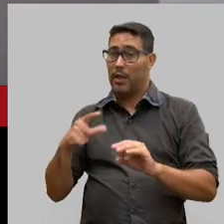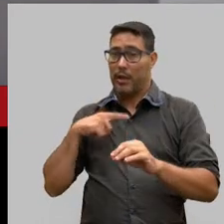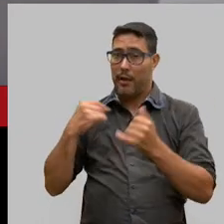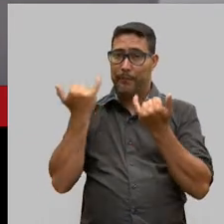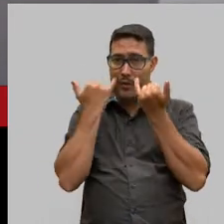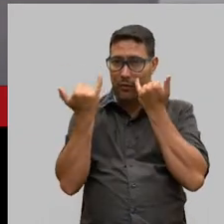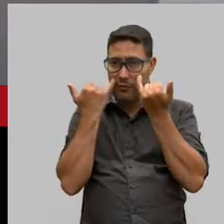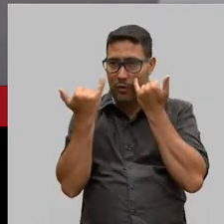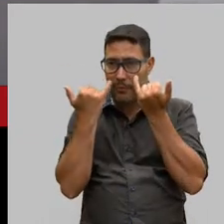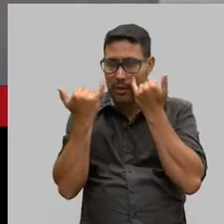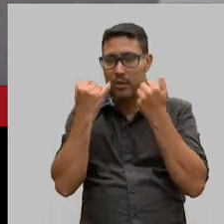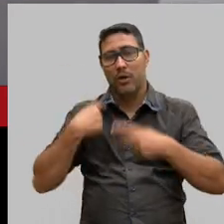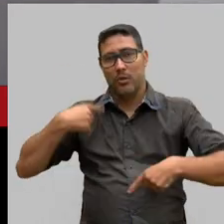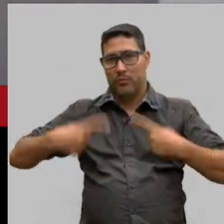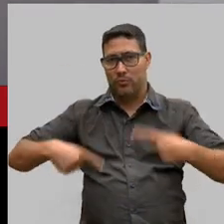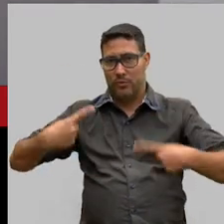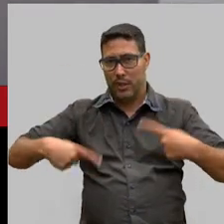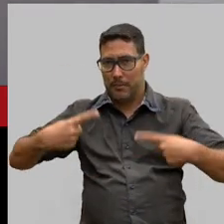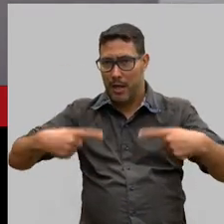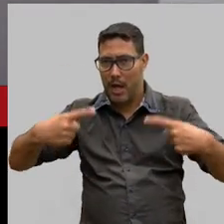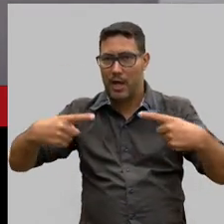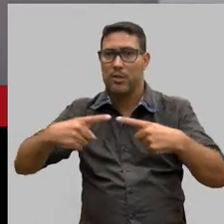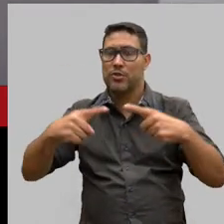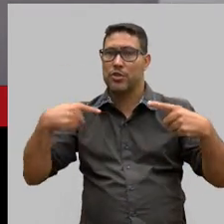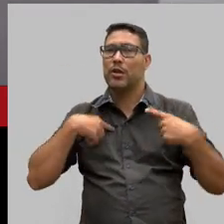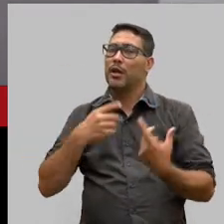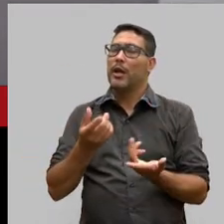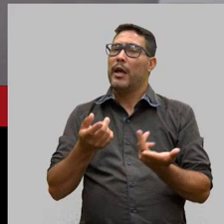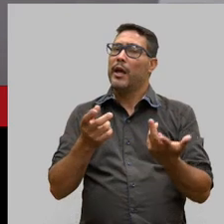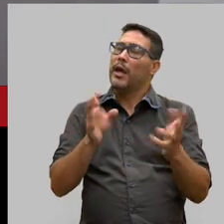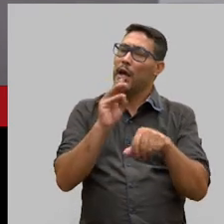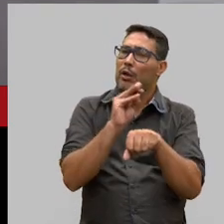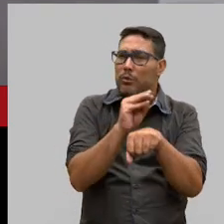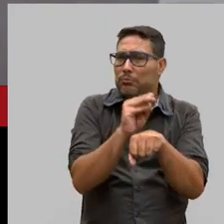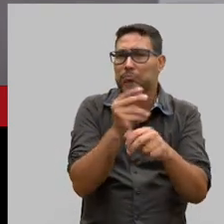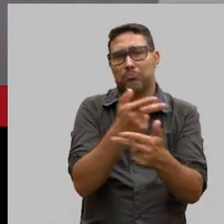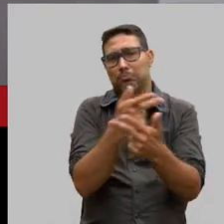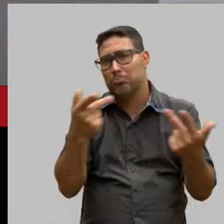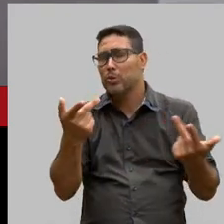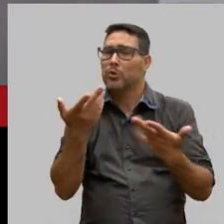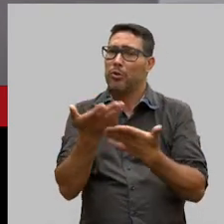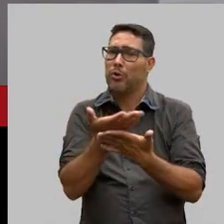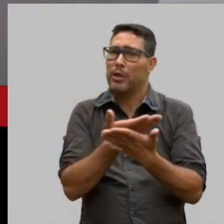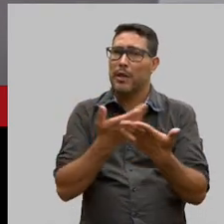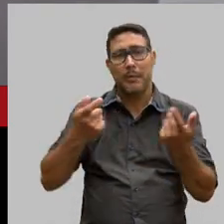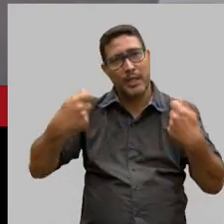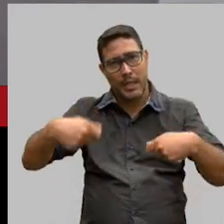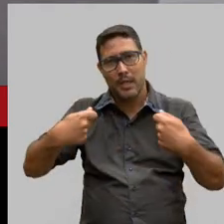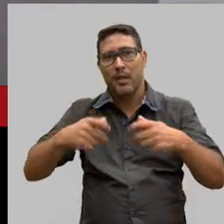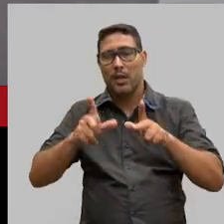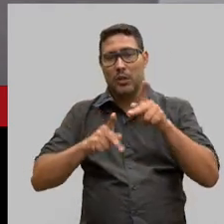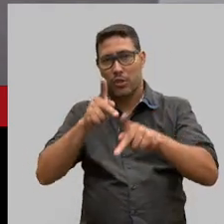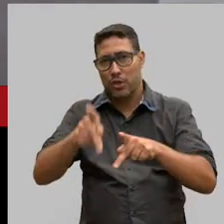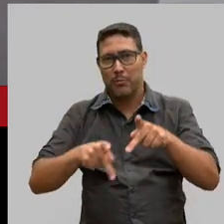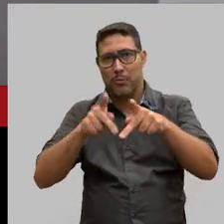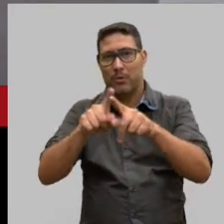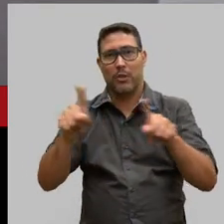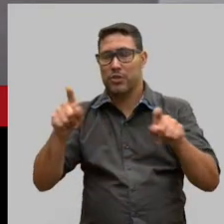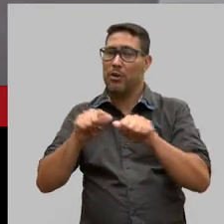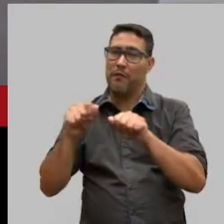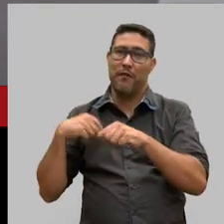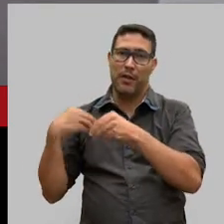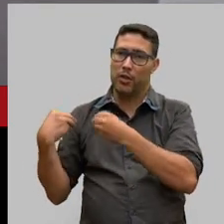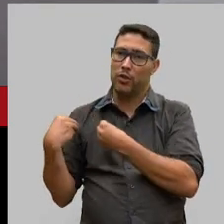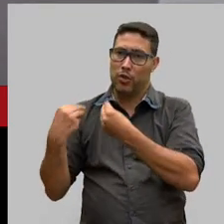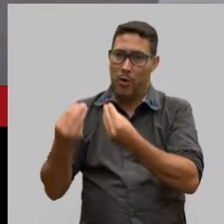a gente leva debate a gente leva consultoria pra necessidade da população a gente não trabalha com fazer doação porque seria